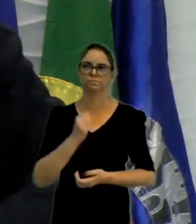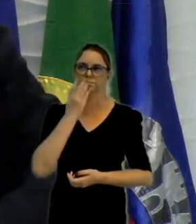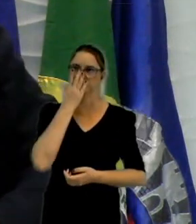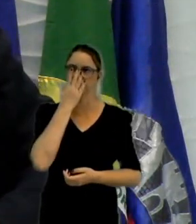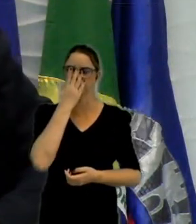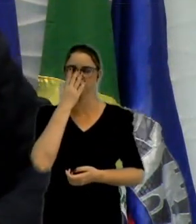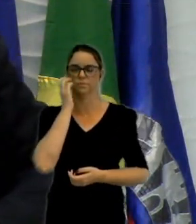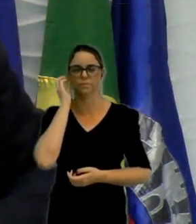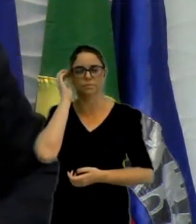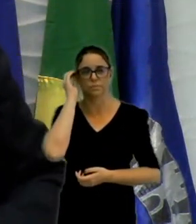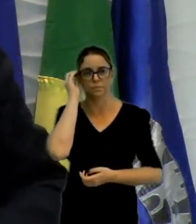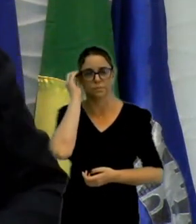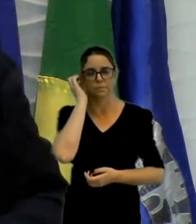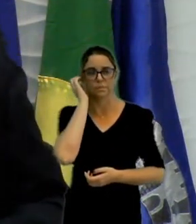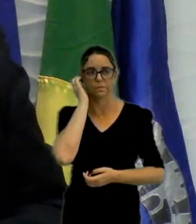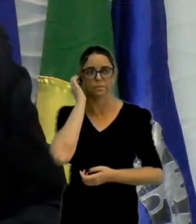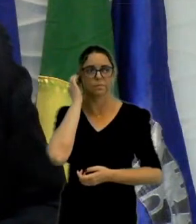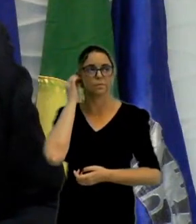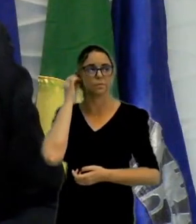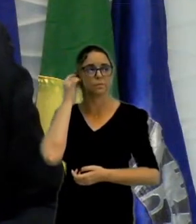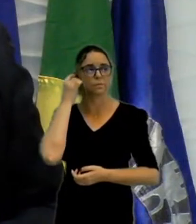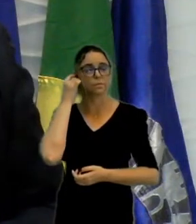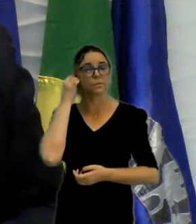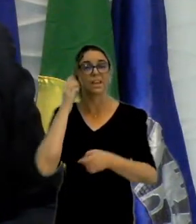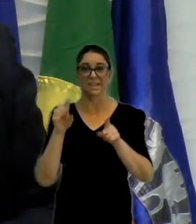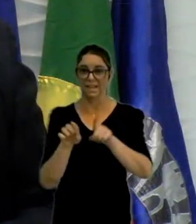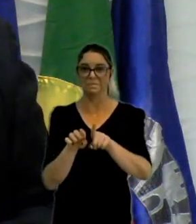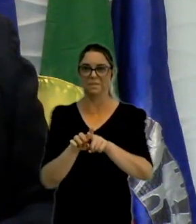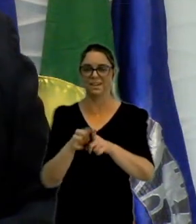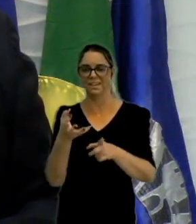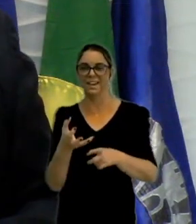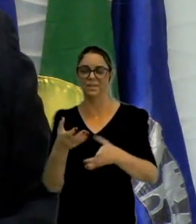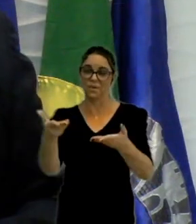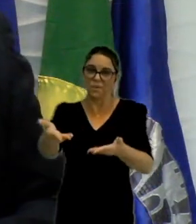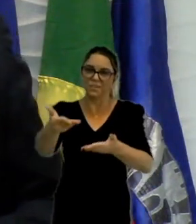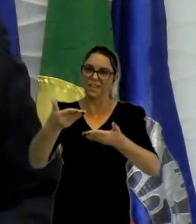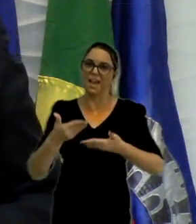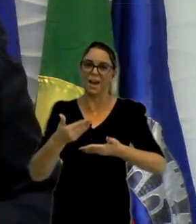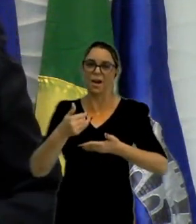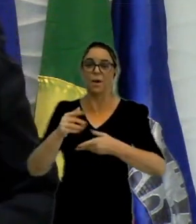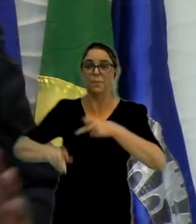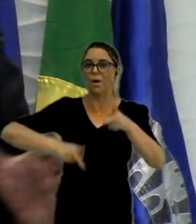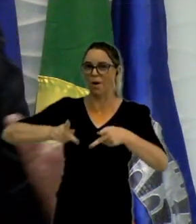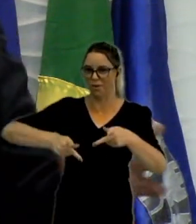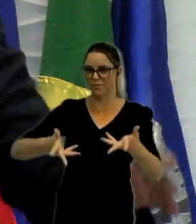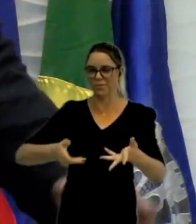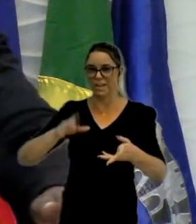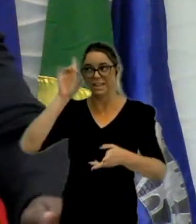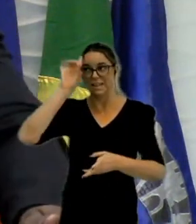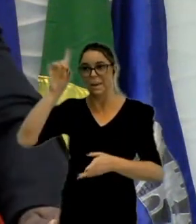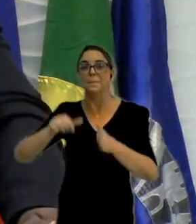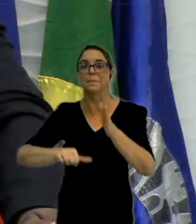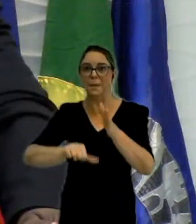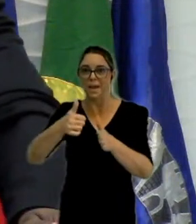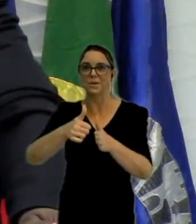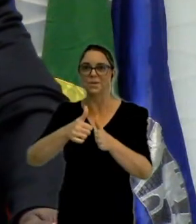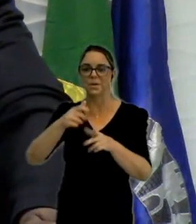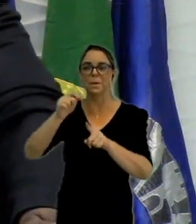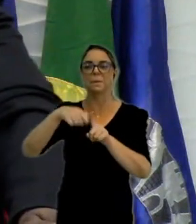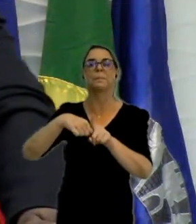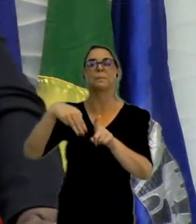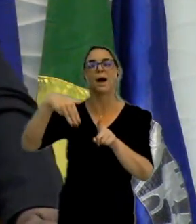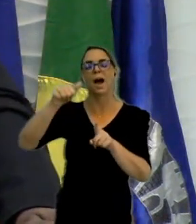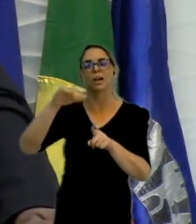Quero desde já convidar a população para dia 1º de maio participar